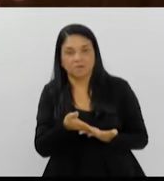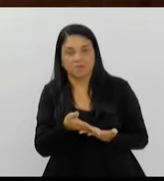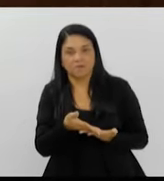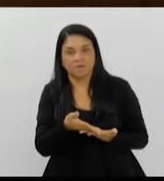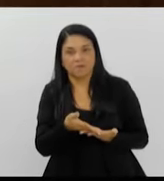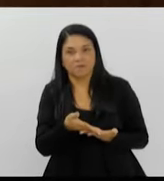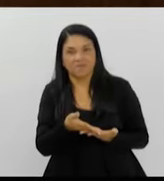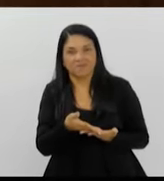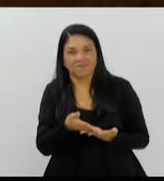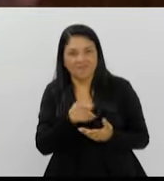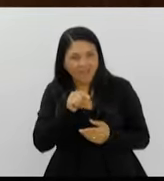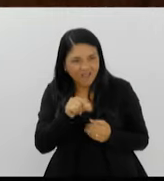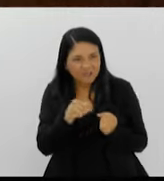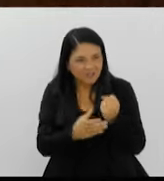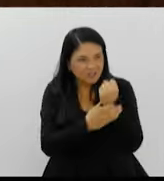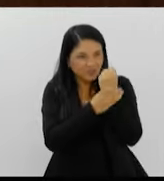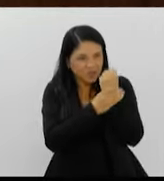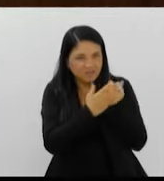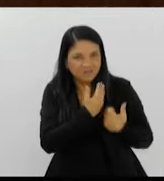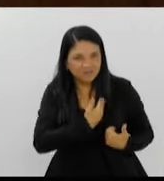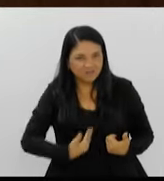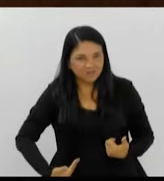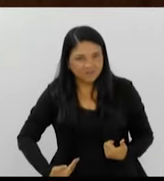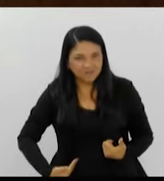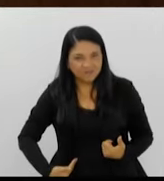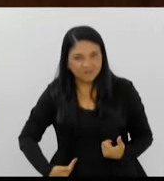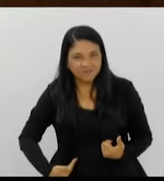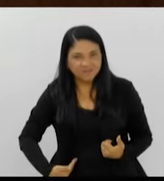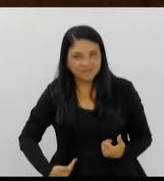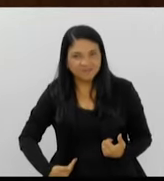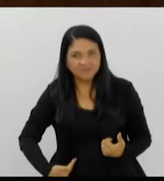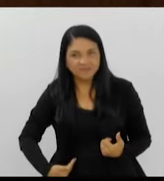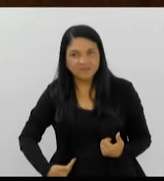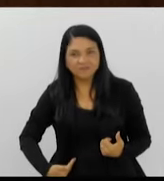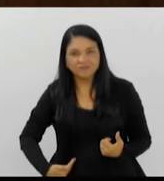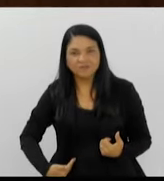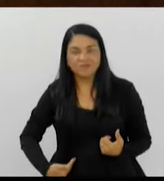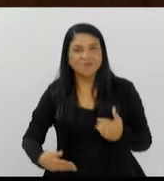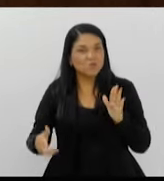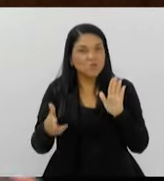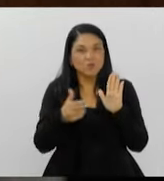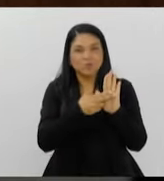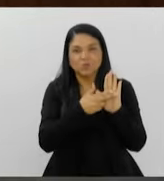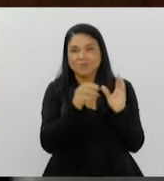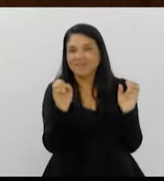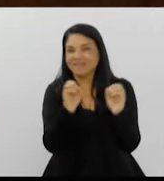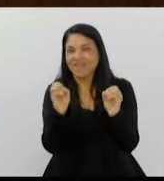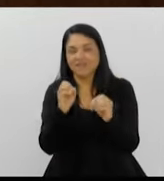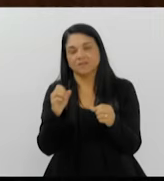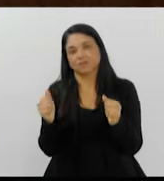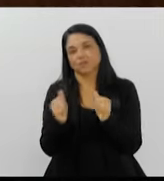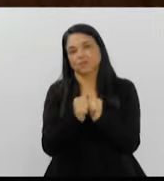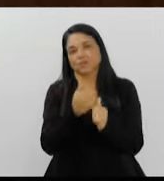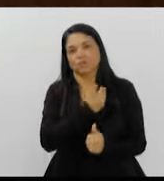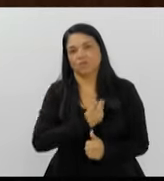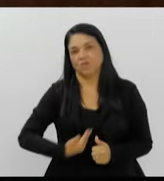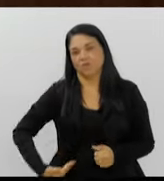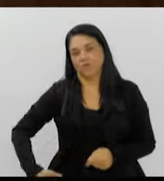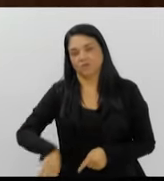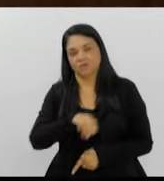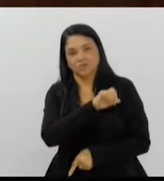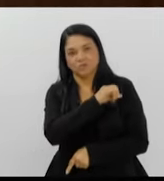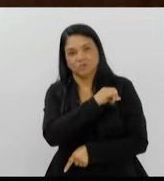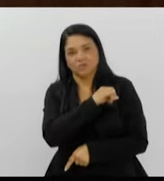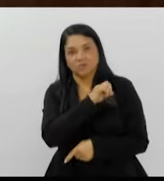pública ele não ele não some nada junto ao governo do estado para melhorar a segurança